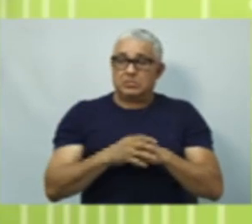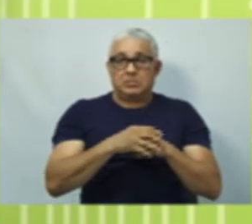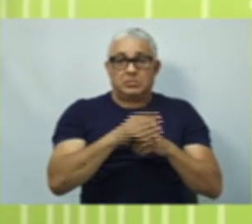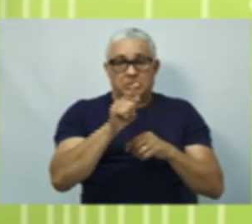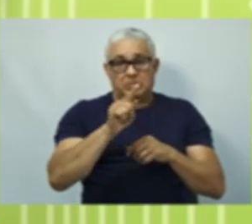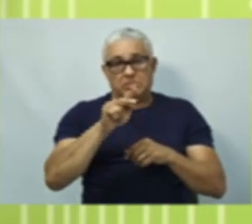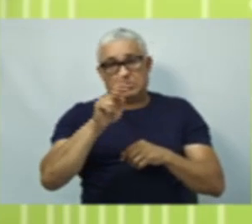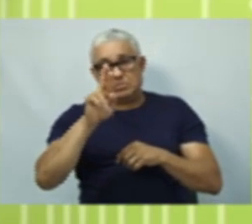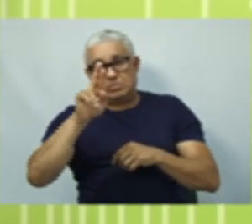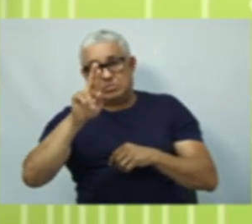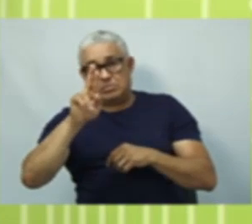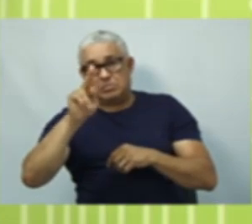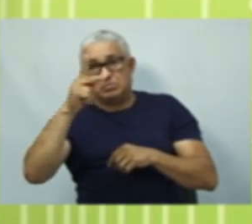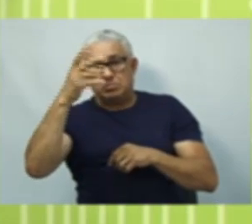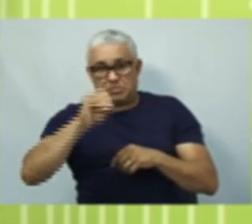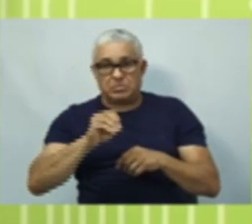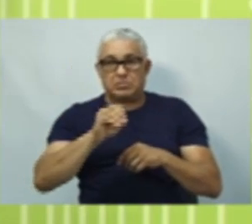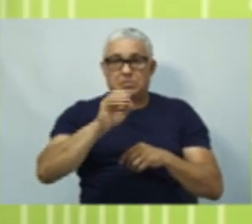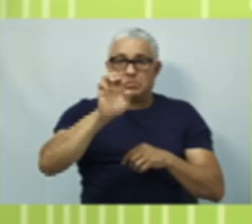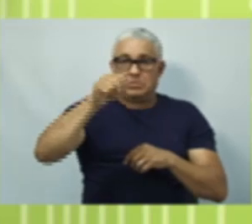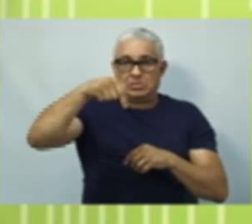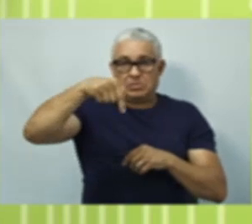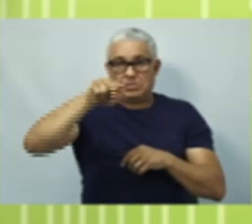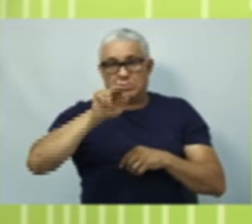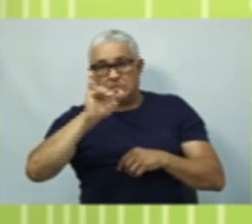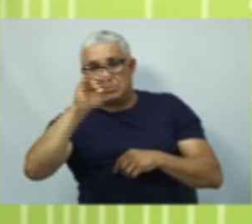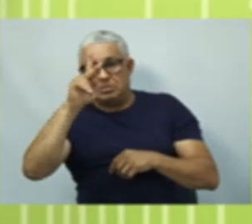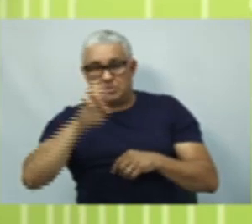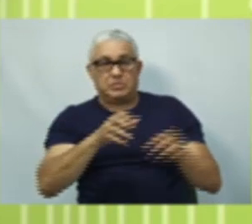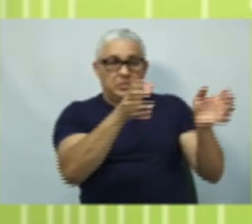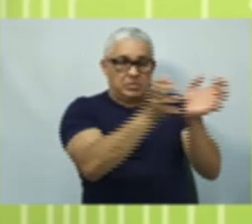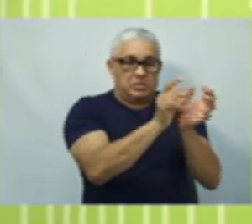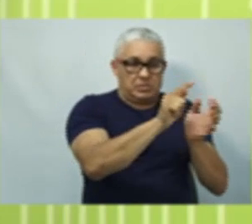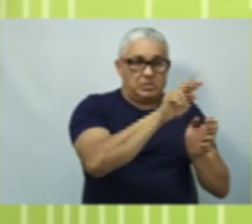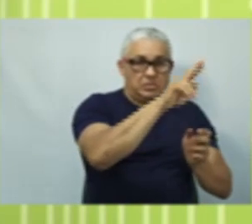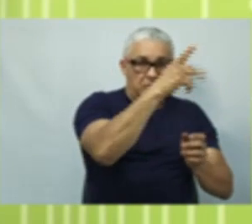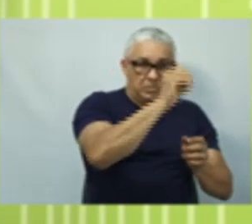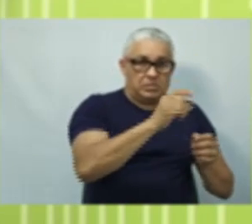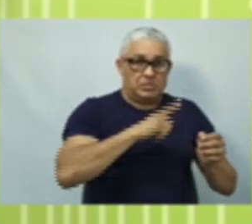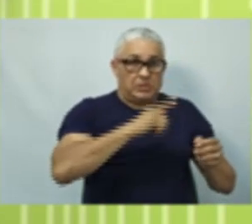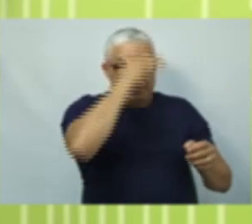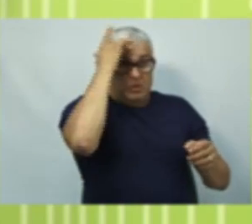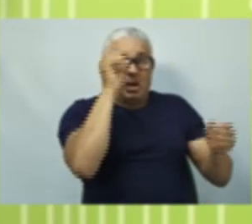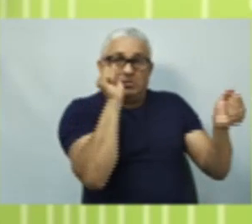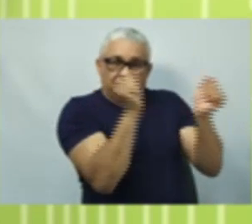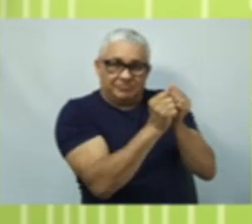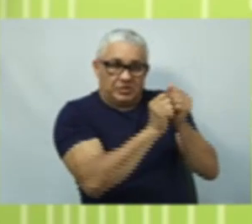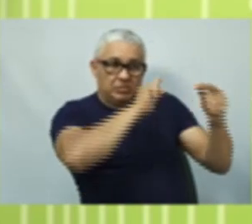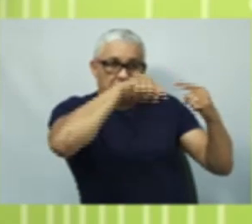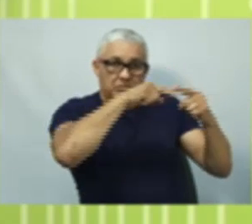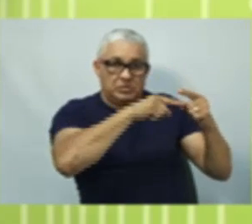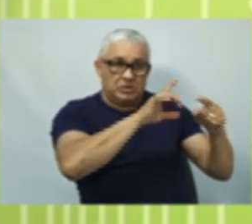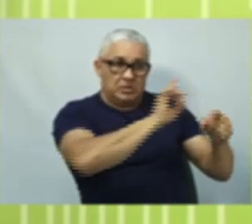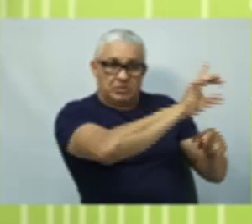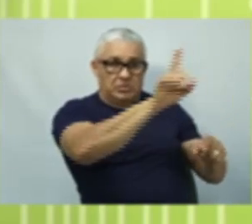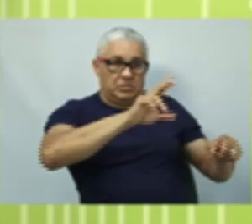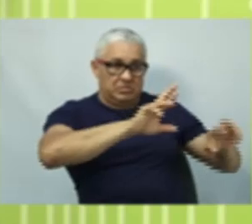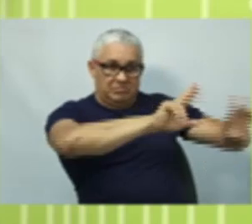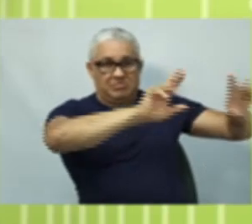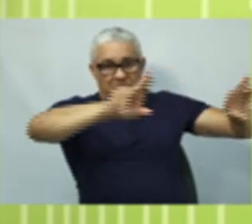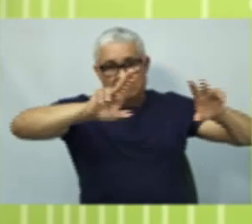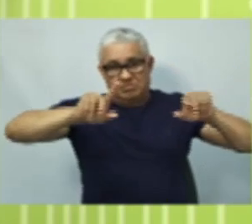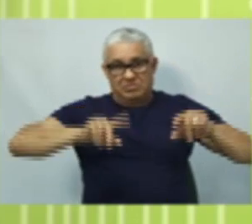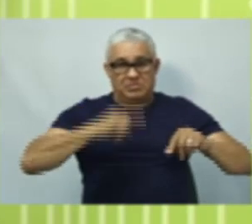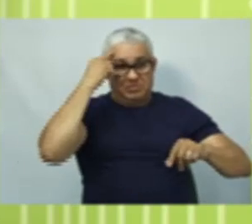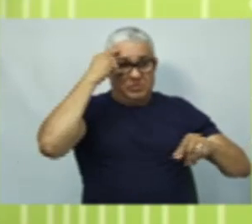e equipe. Grupo é quando são pessoas que estão junto, mas com objetivos individuais, não pensando